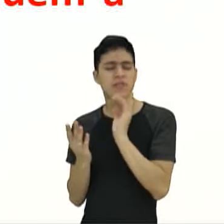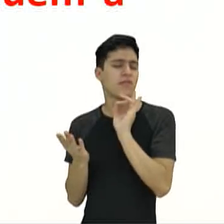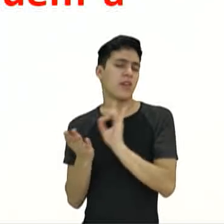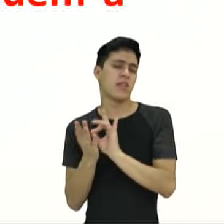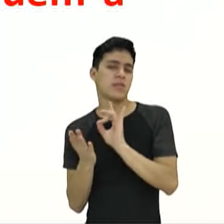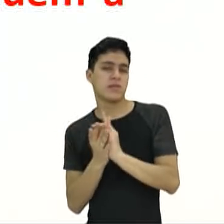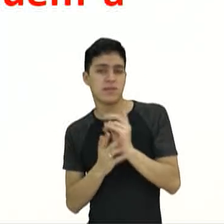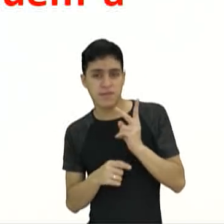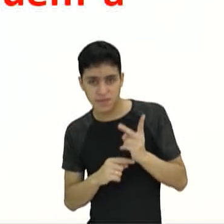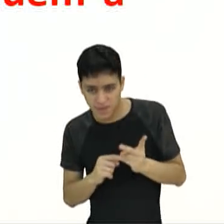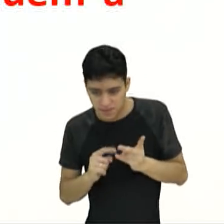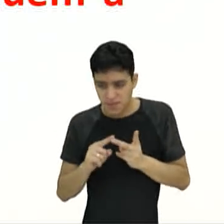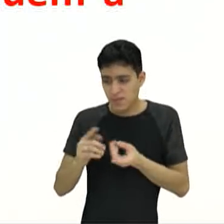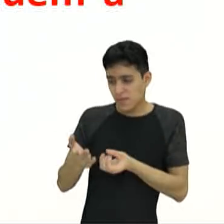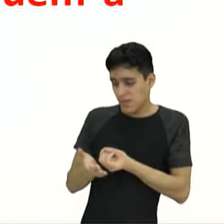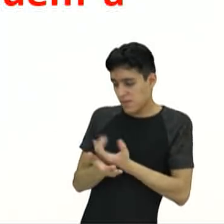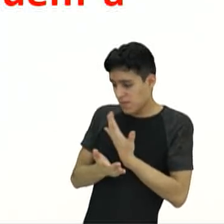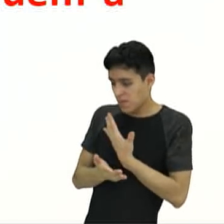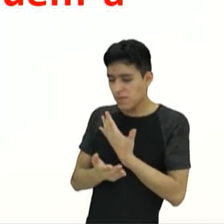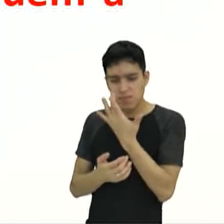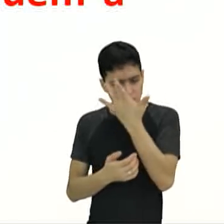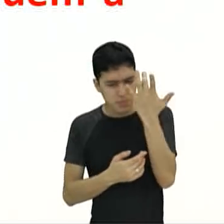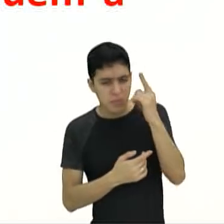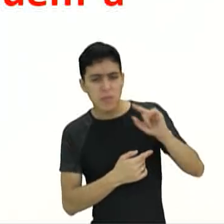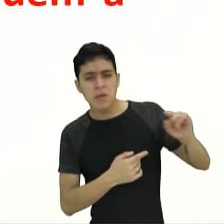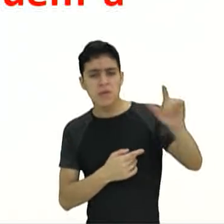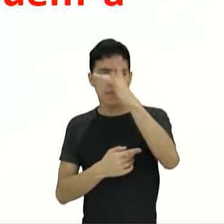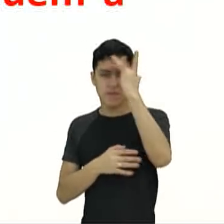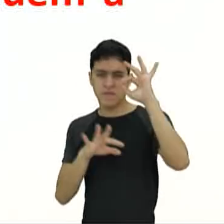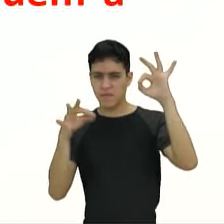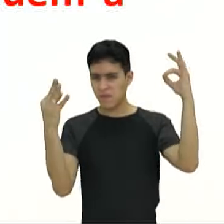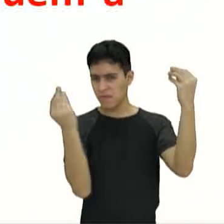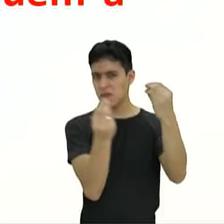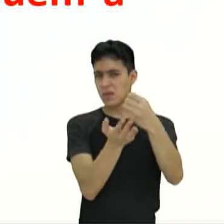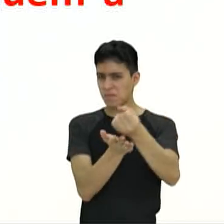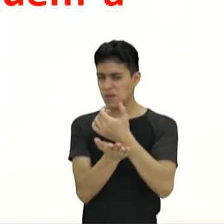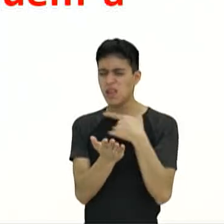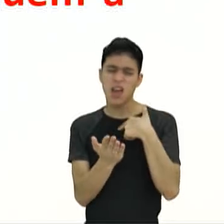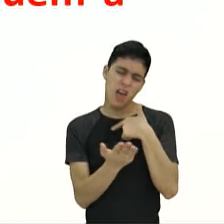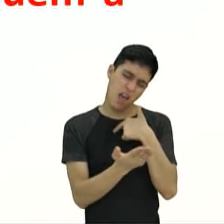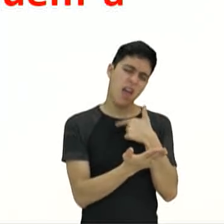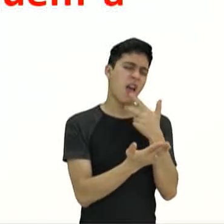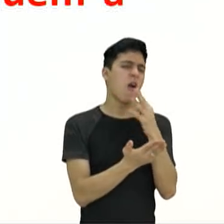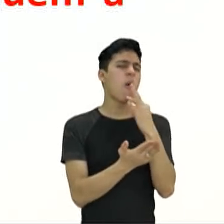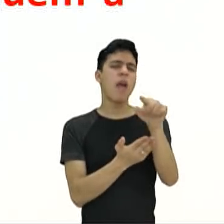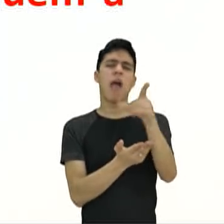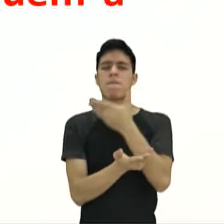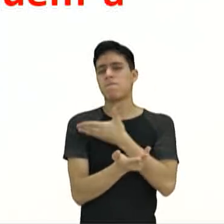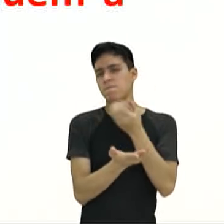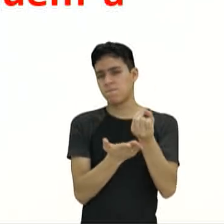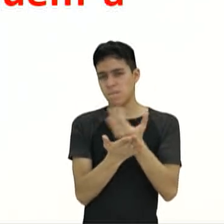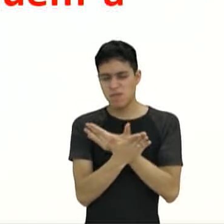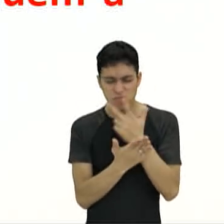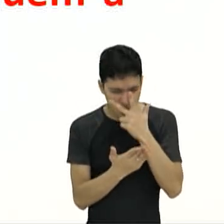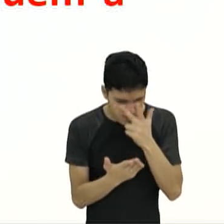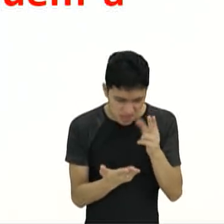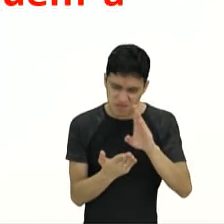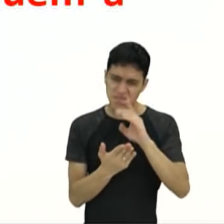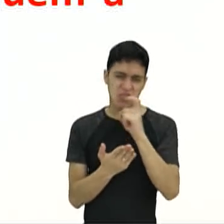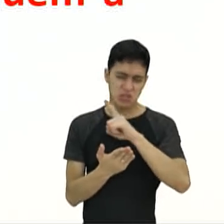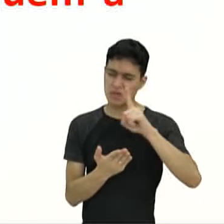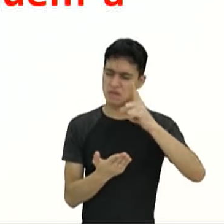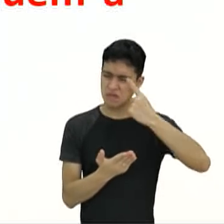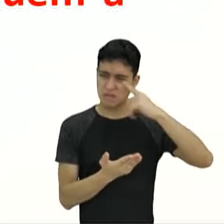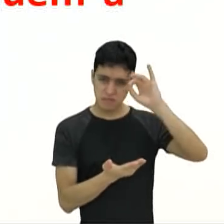o recebimento de conhecidos, que diminuem a desconfiança sobre uma farsa. Isso mesmo, o caráter